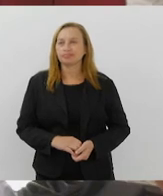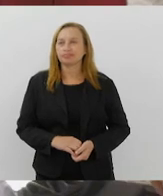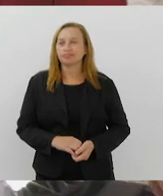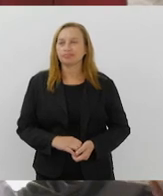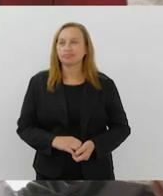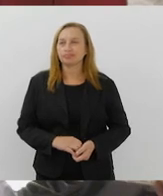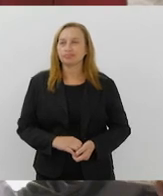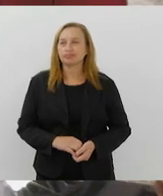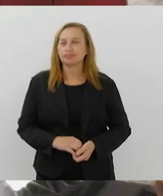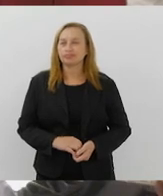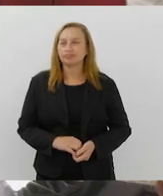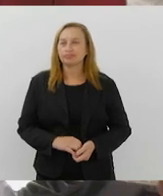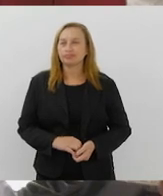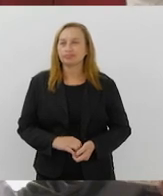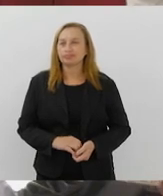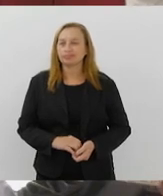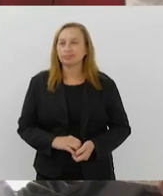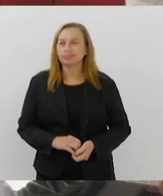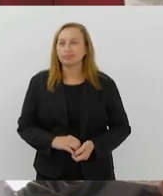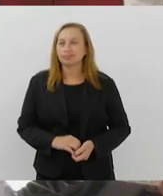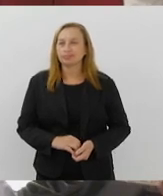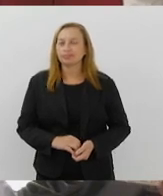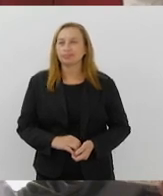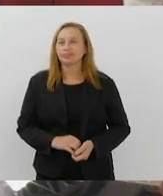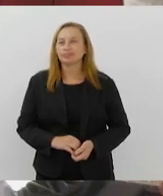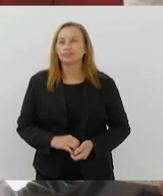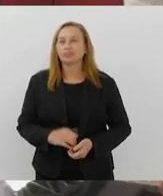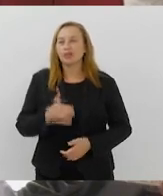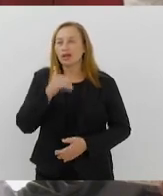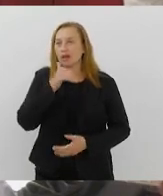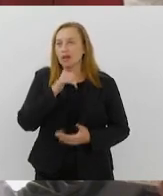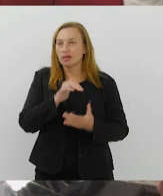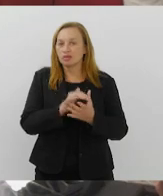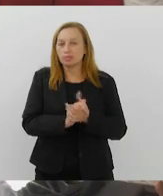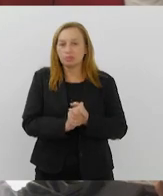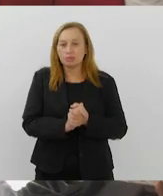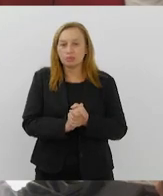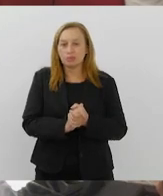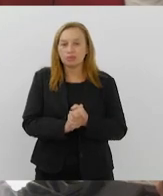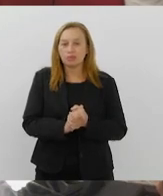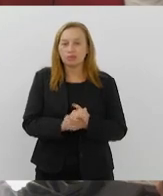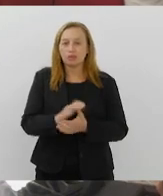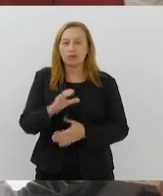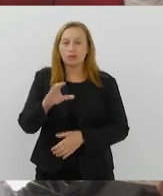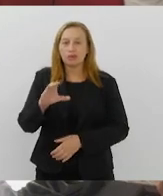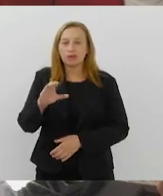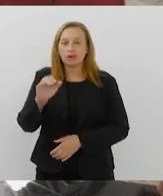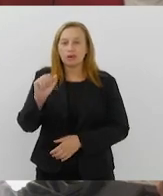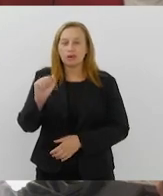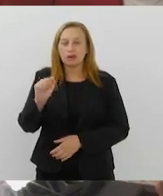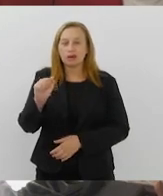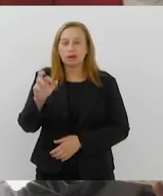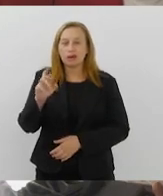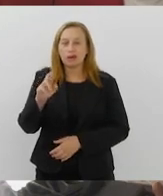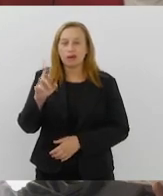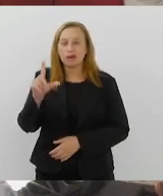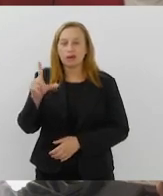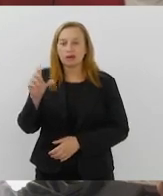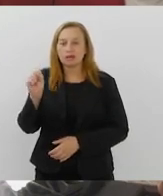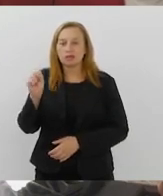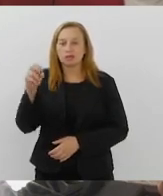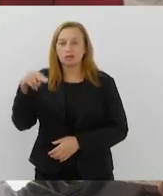É nobre estar aqui com a esposa do nosso querido Carson Grace, patriarca da família Grace.